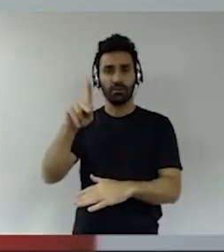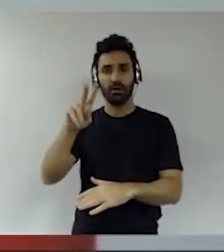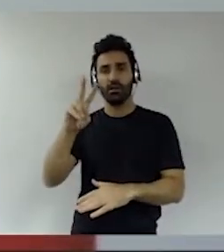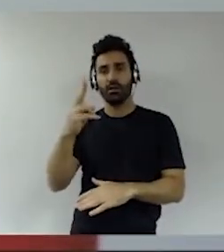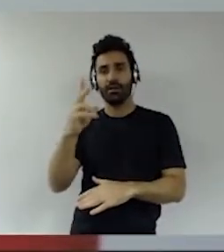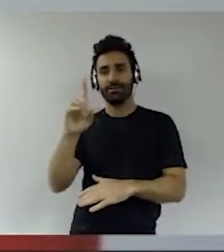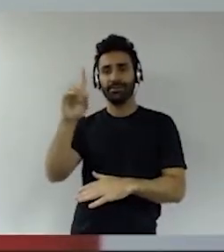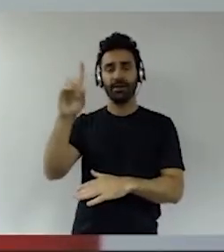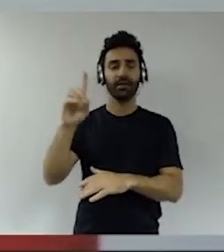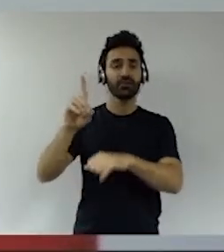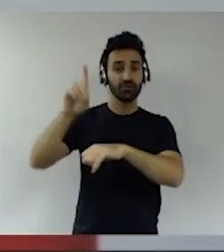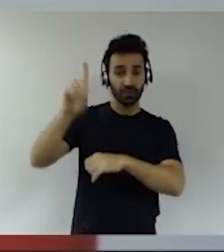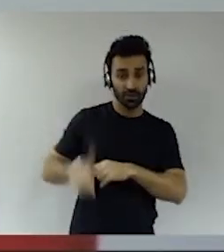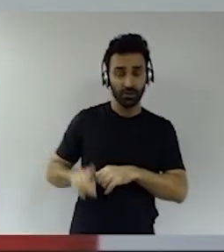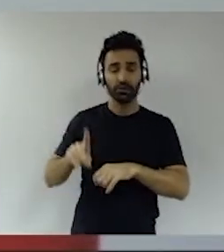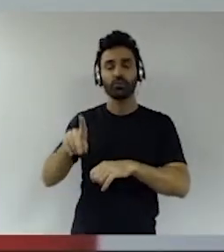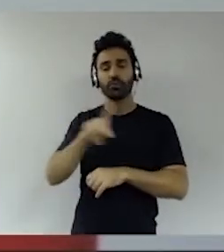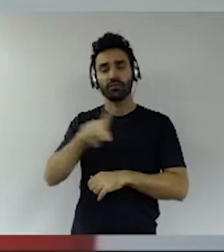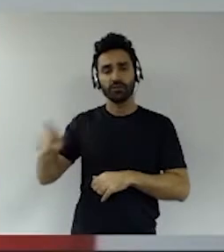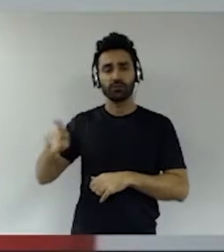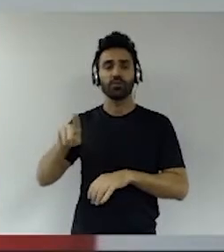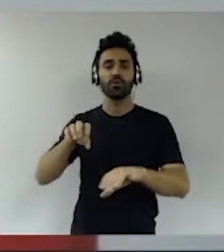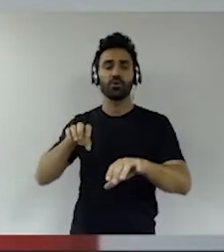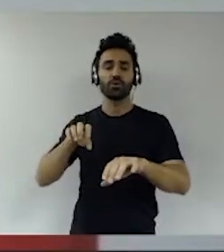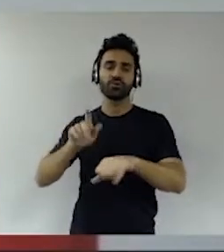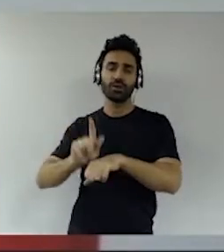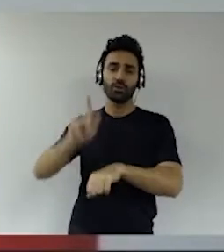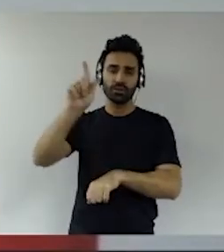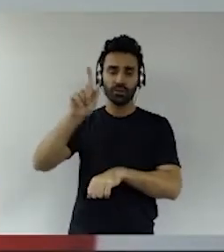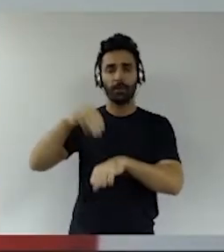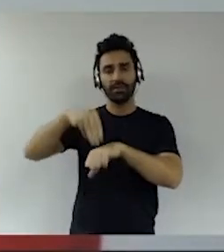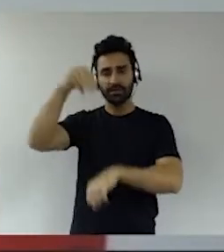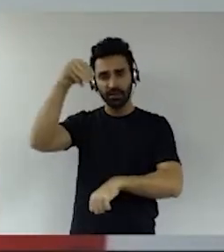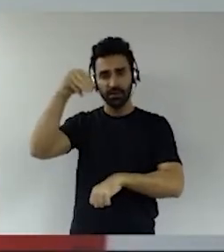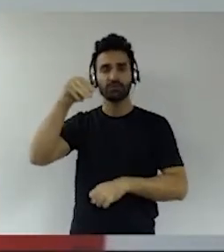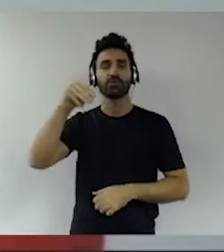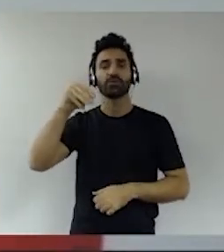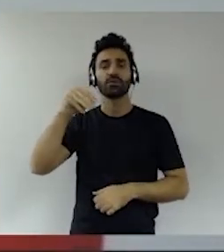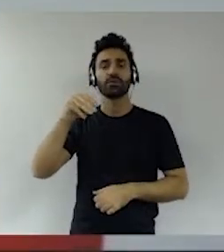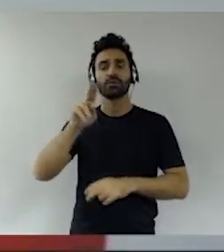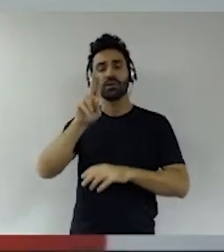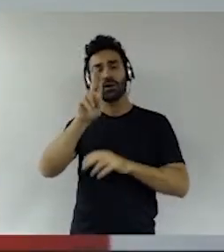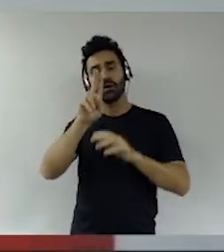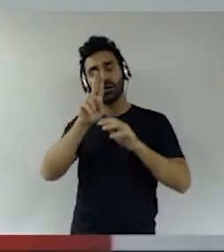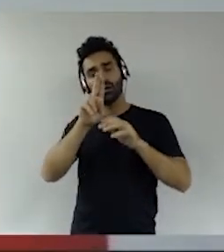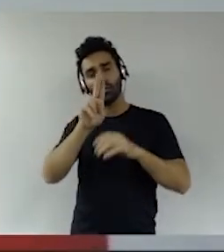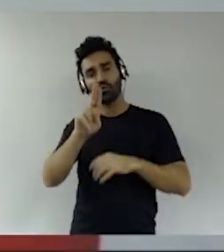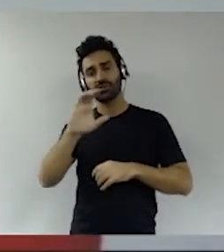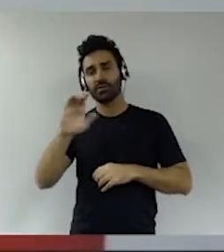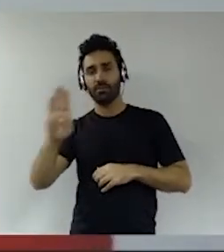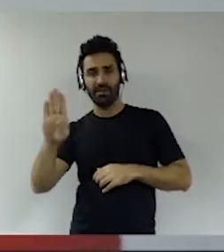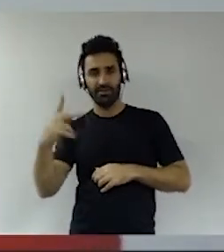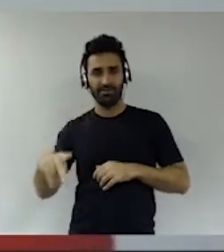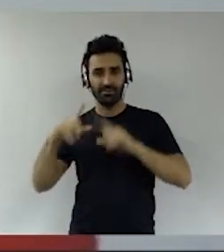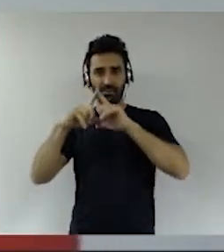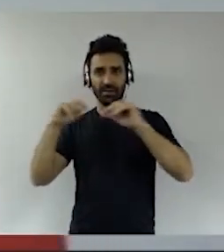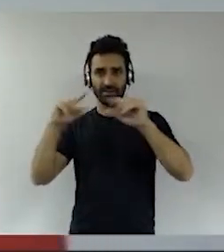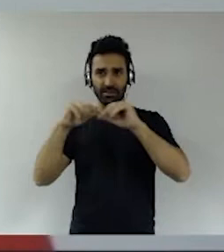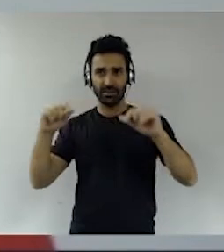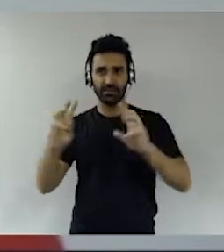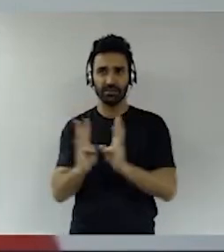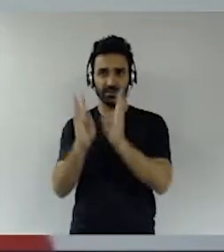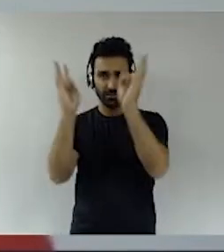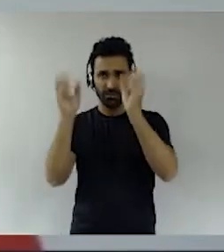Direito, professor da graduação e do mestrado em Direito da Universidade Católica de Brasília. Com a palavra, doutor